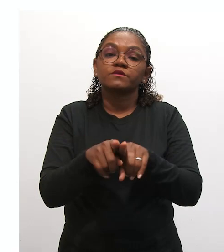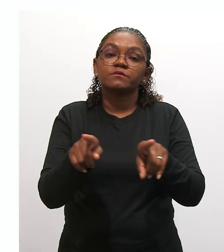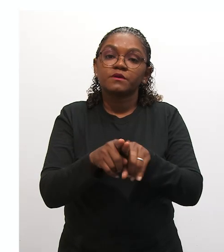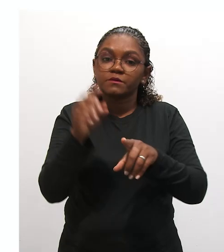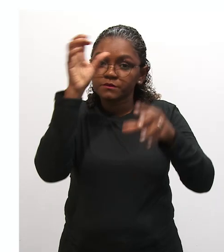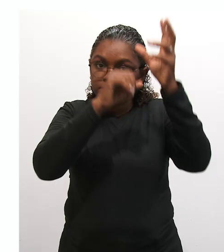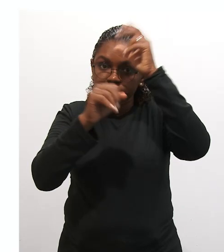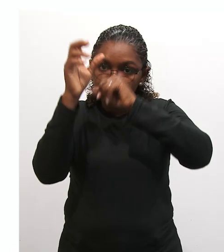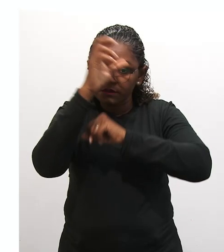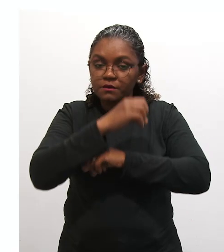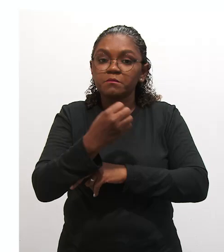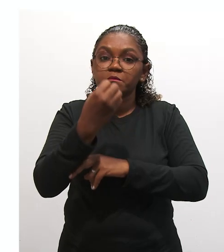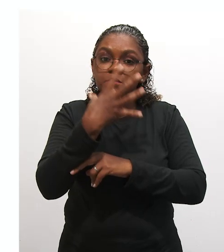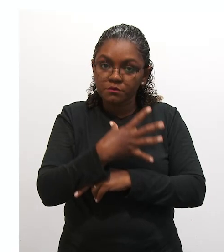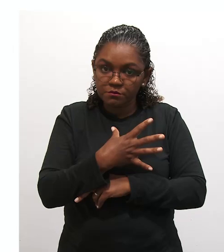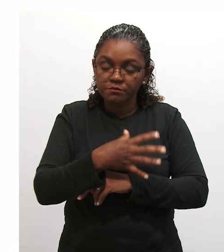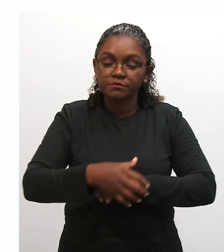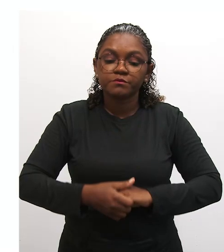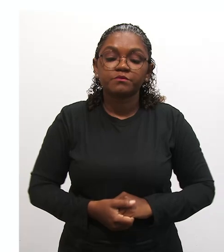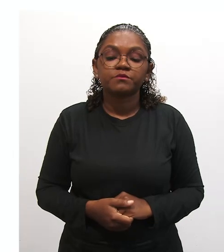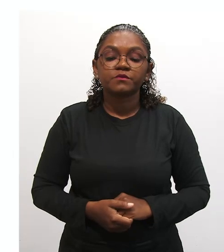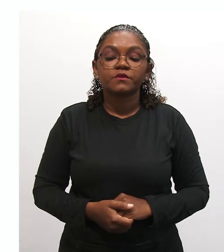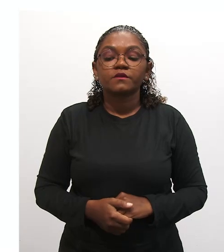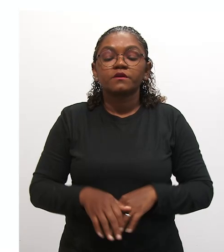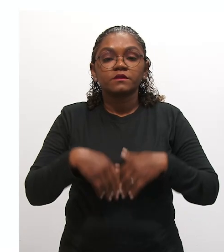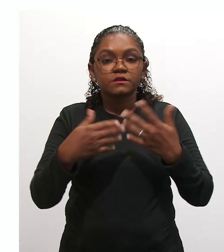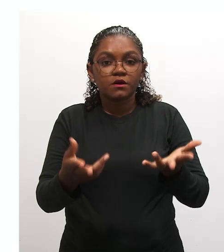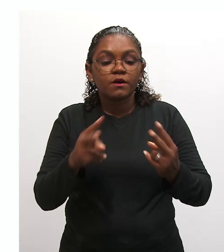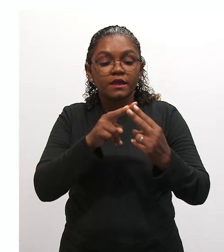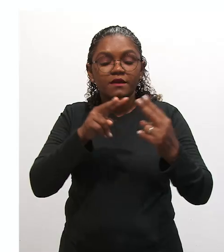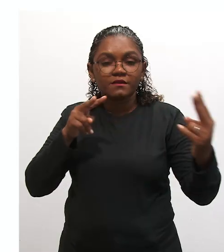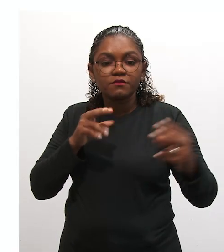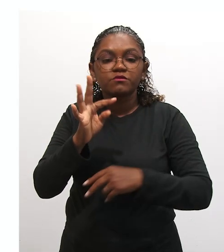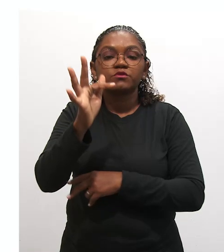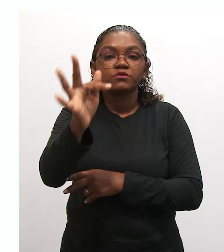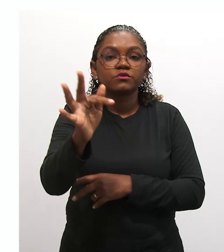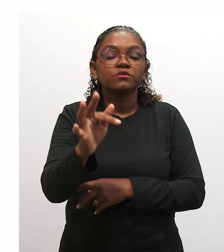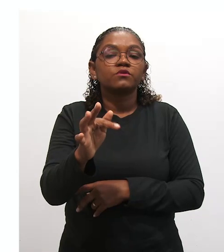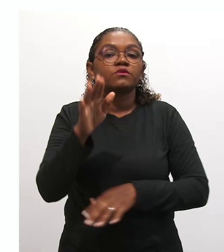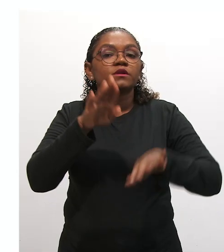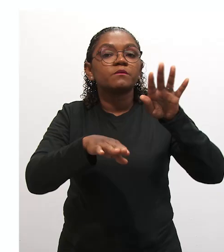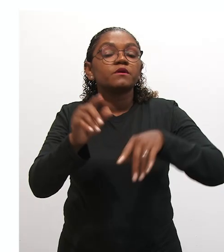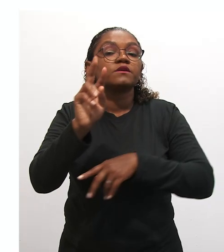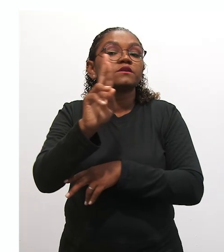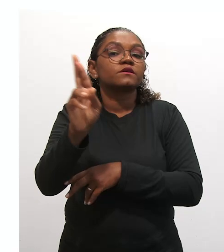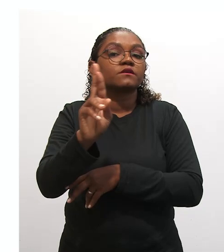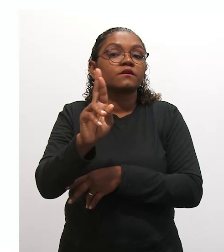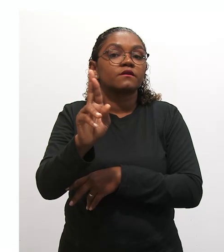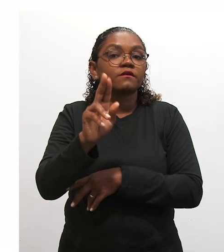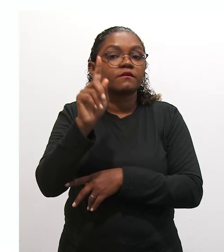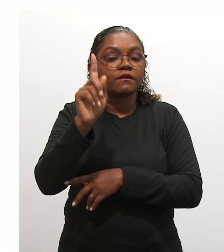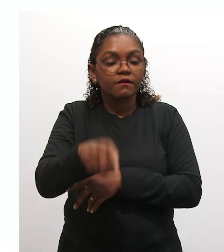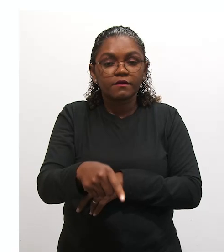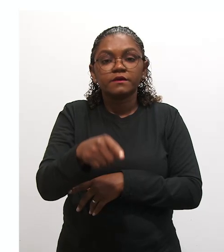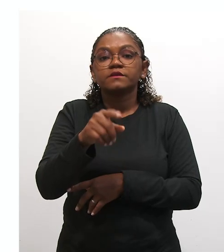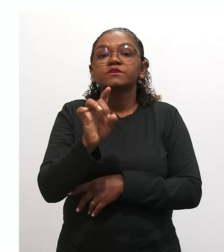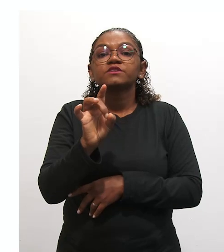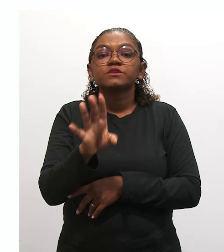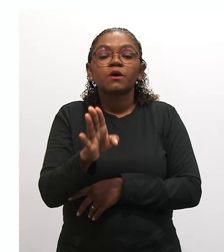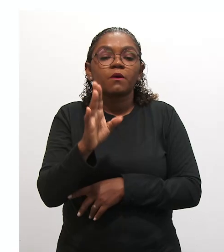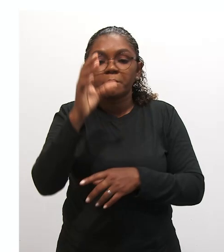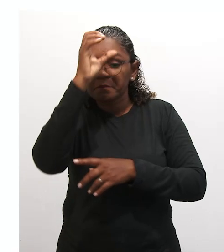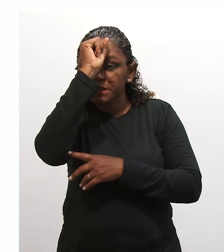e aprendizados significativo. Esse futuro da EAD ele depende muito além do